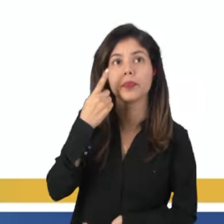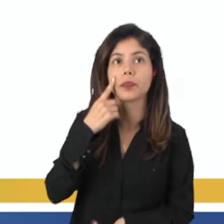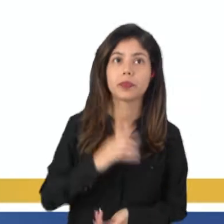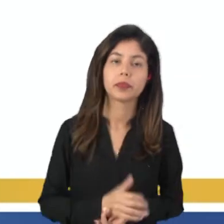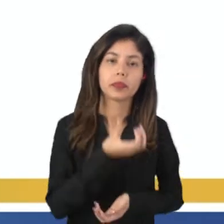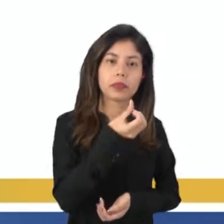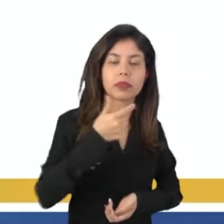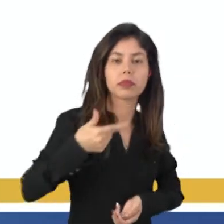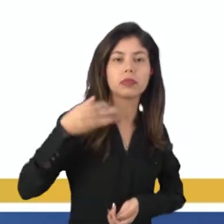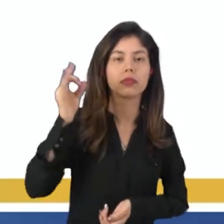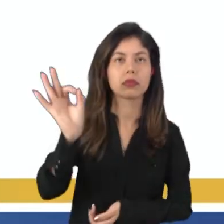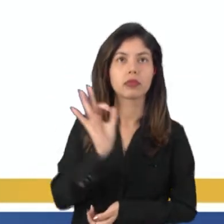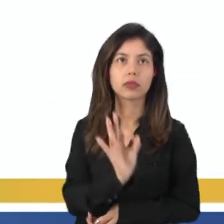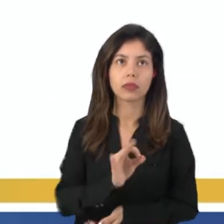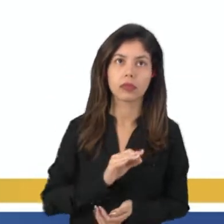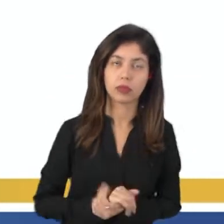aí,